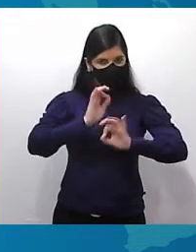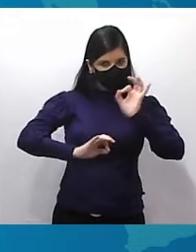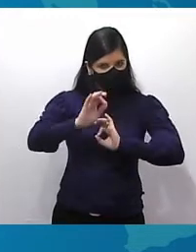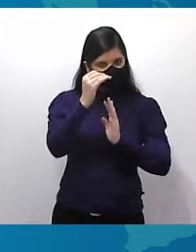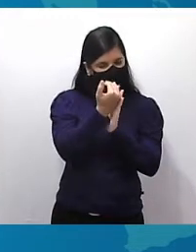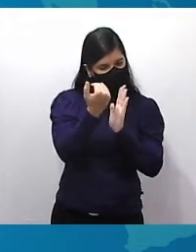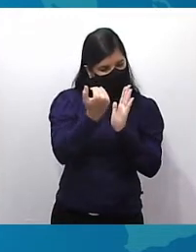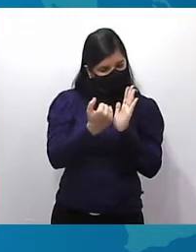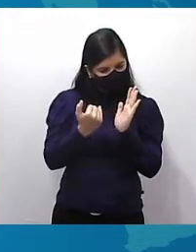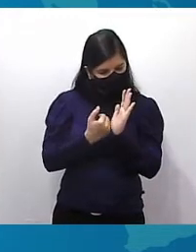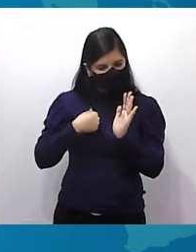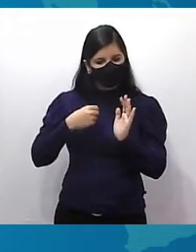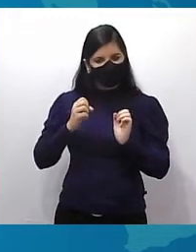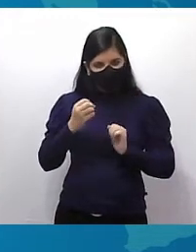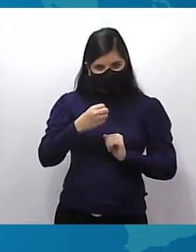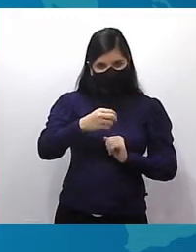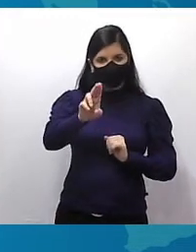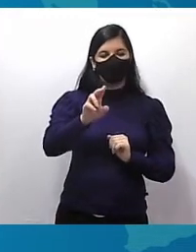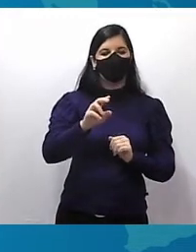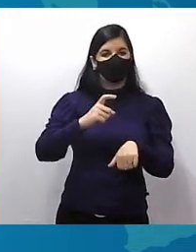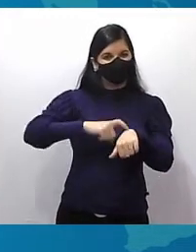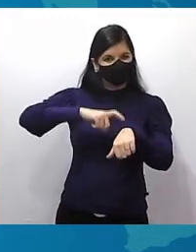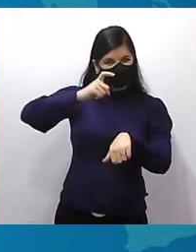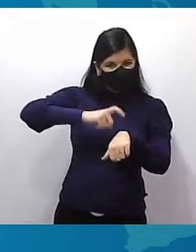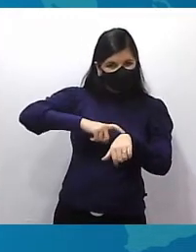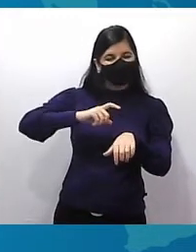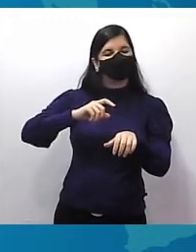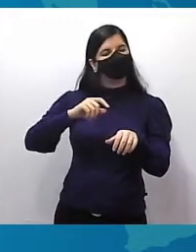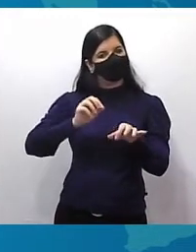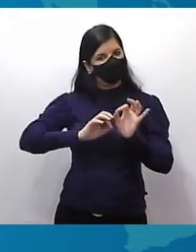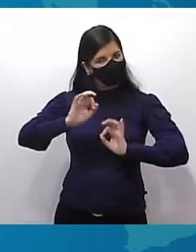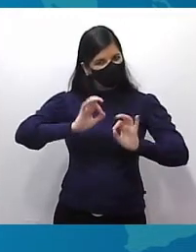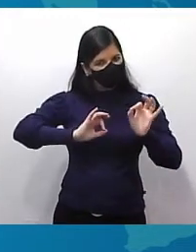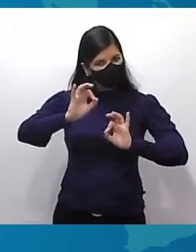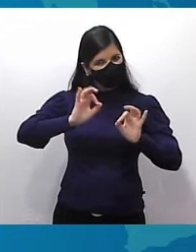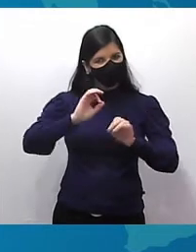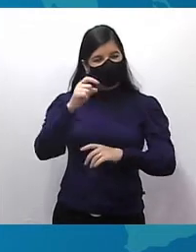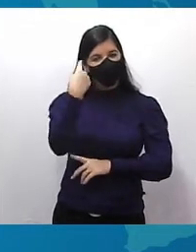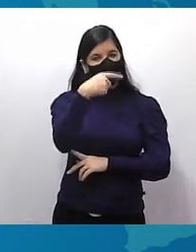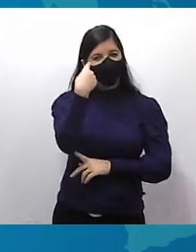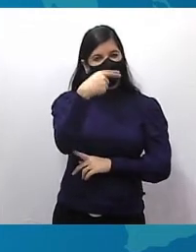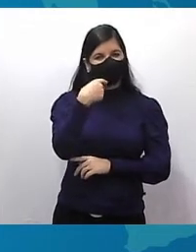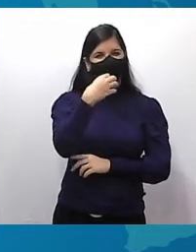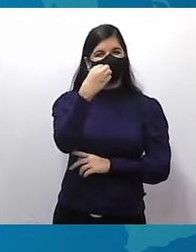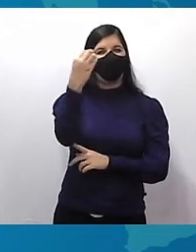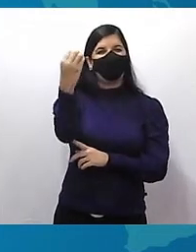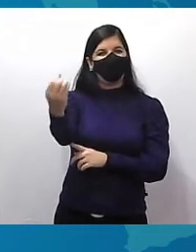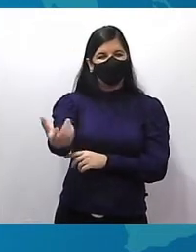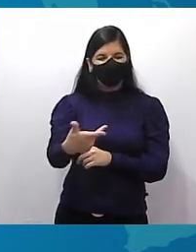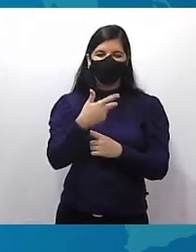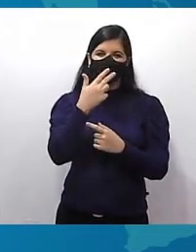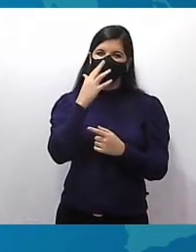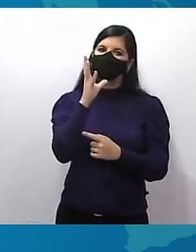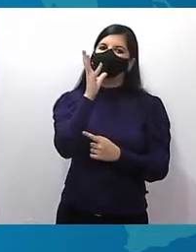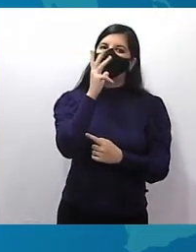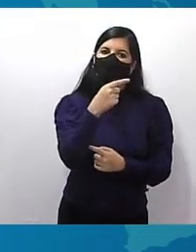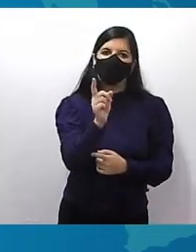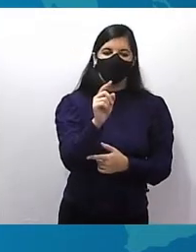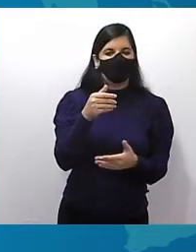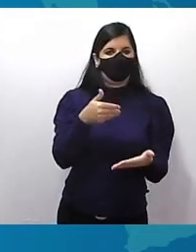programando. É um deslocamento de tempo um pouquinho mais longo, mas que eu tenho certeza que vai acontecer, não vai demorar